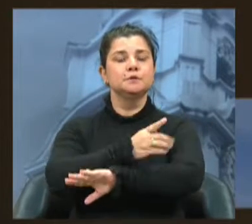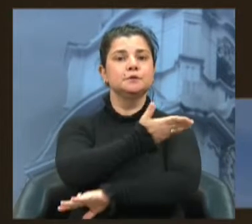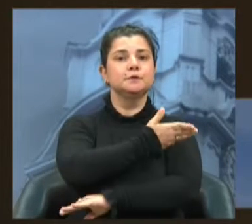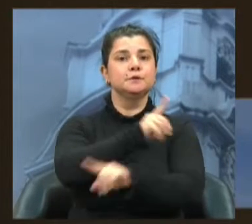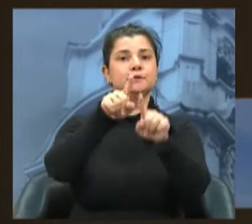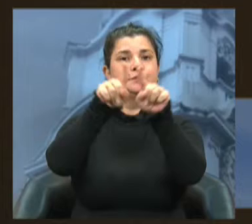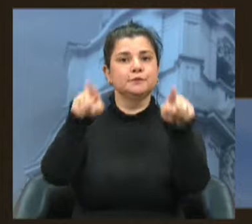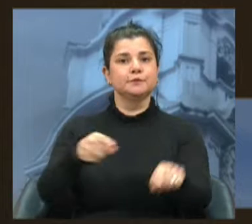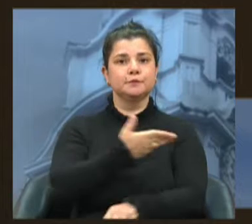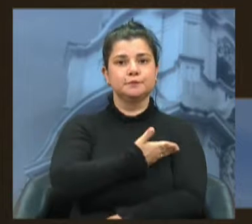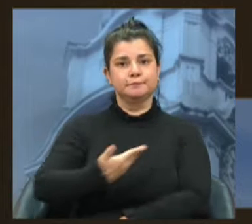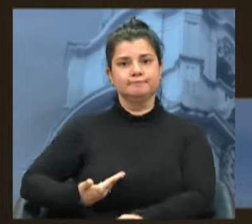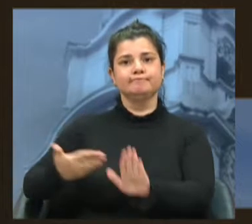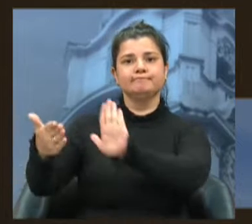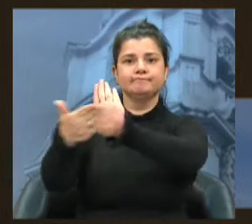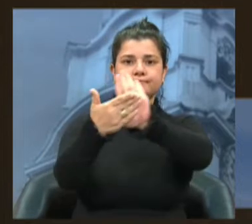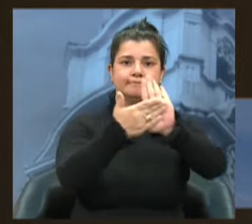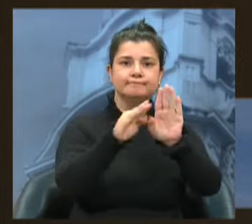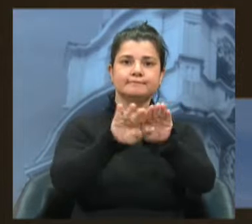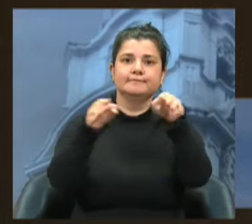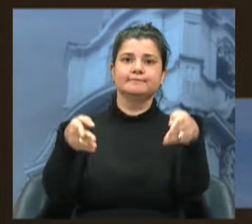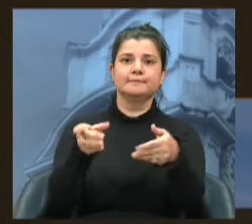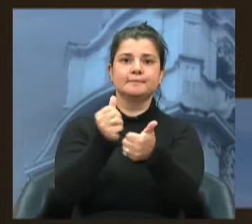Público, proposta pela mesa diretora.